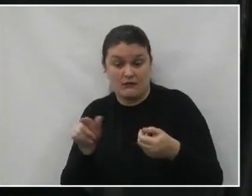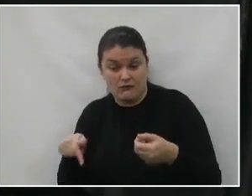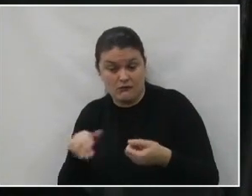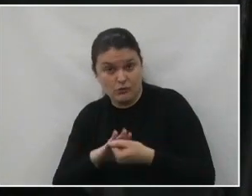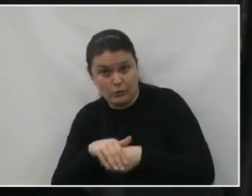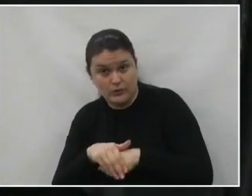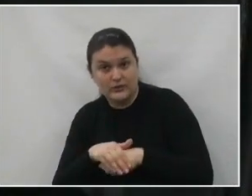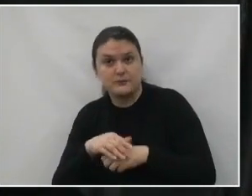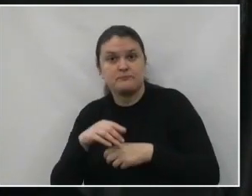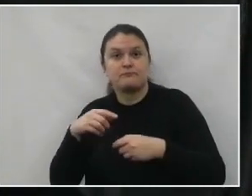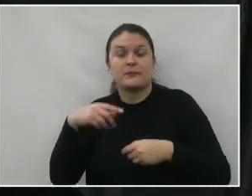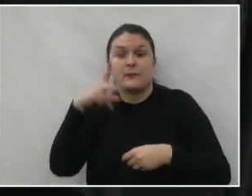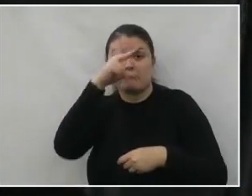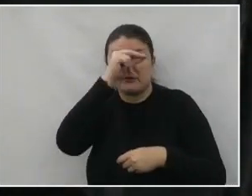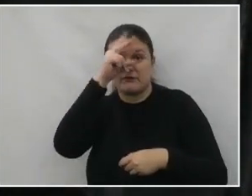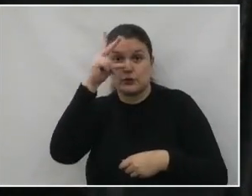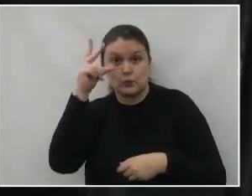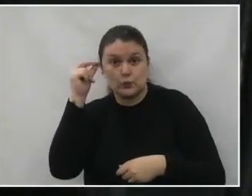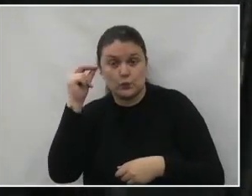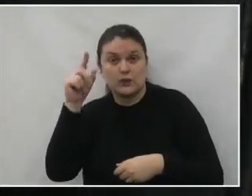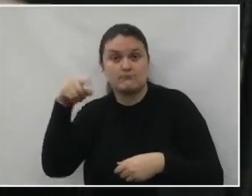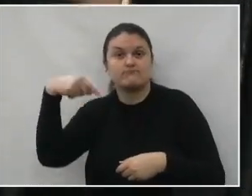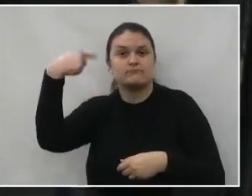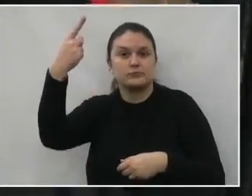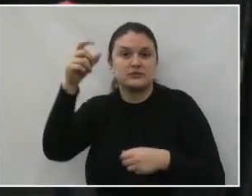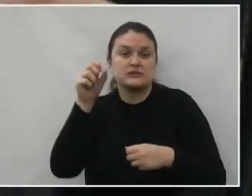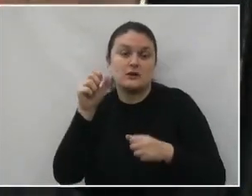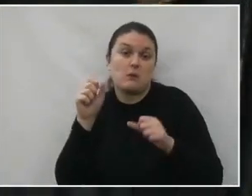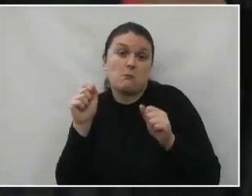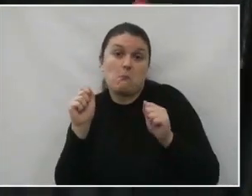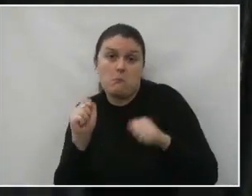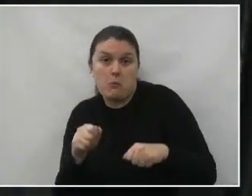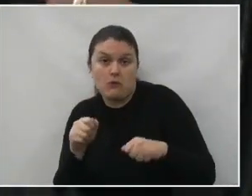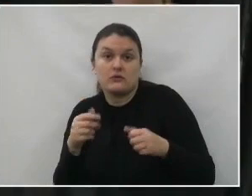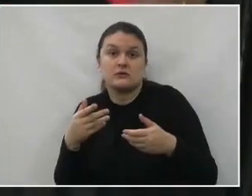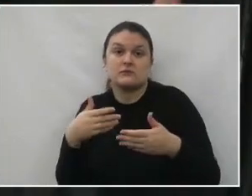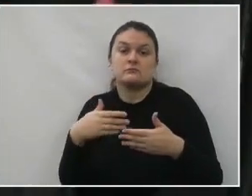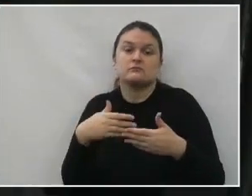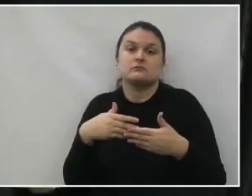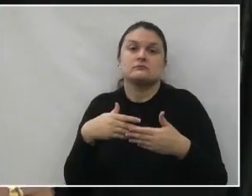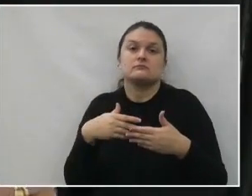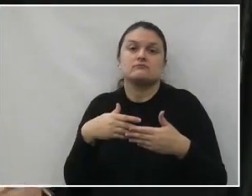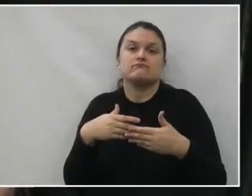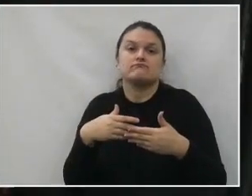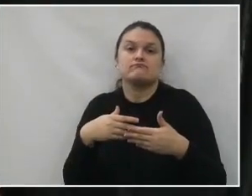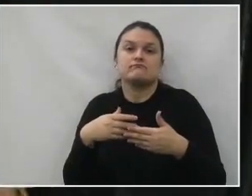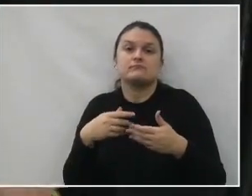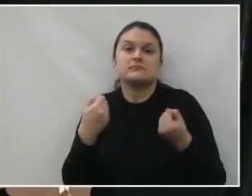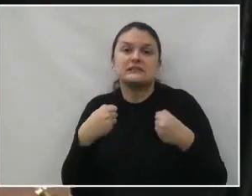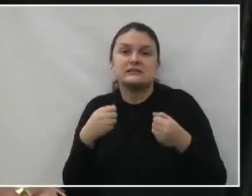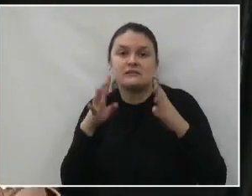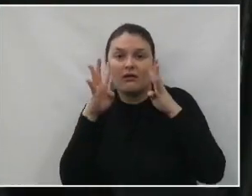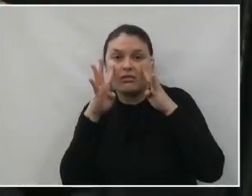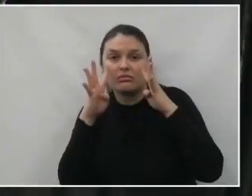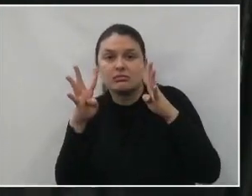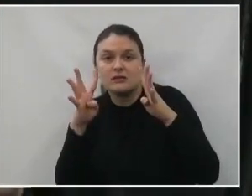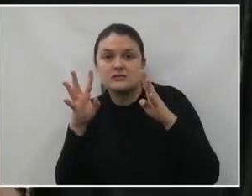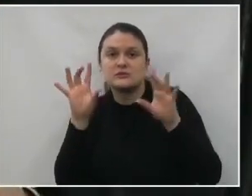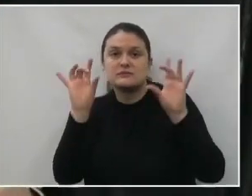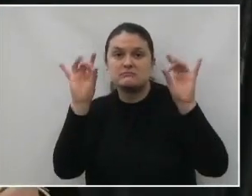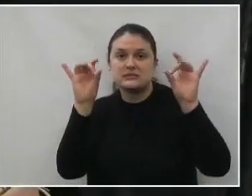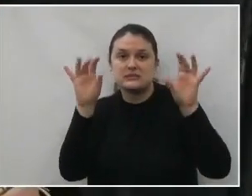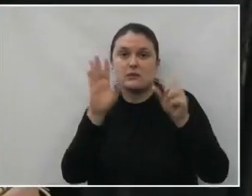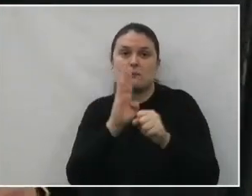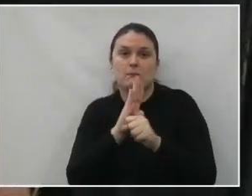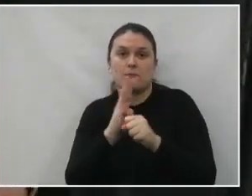administração, logo que possível, e na sequência, dê uma atenção especial para o São